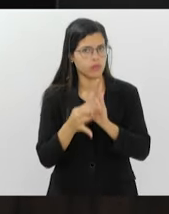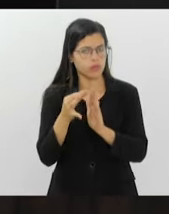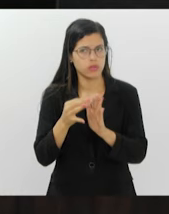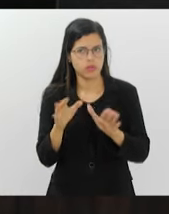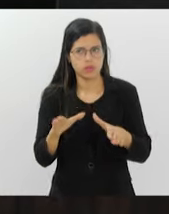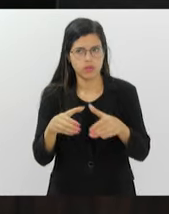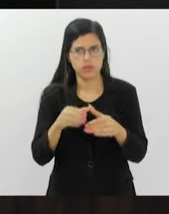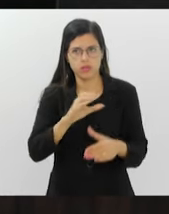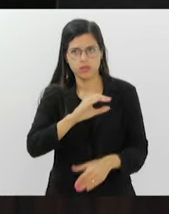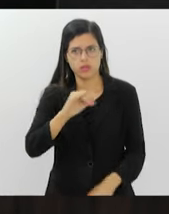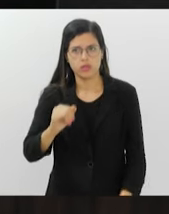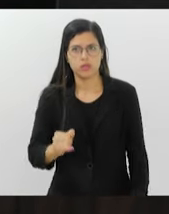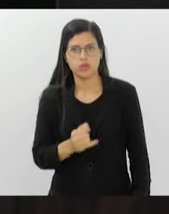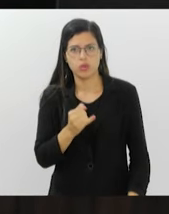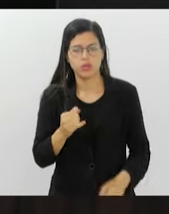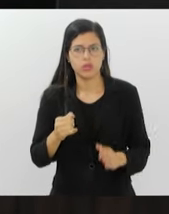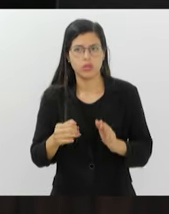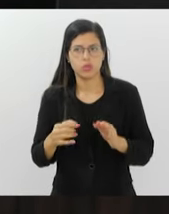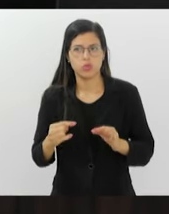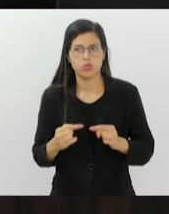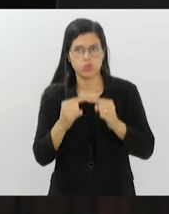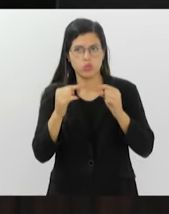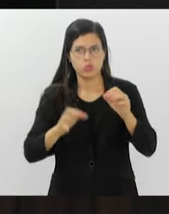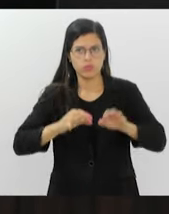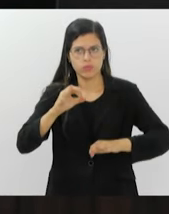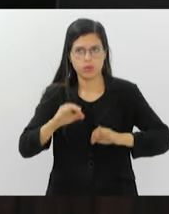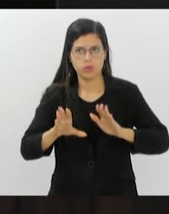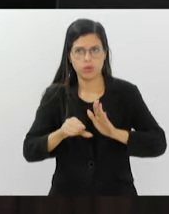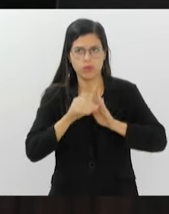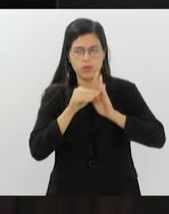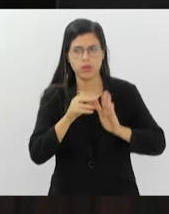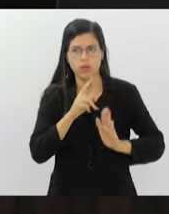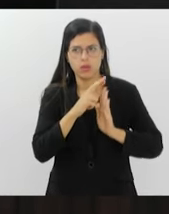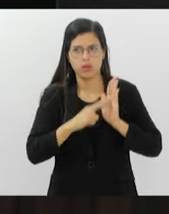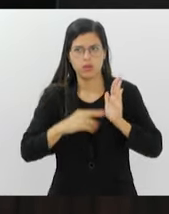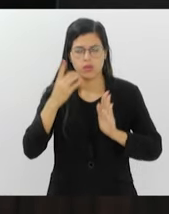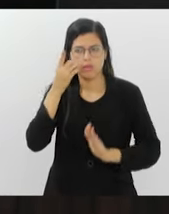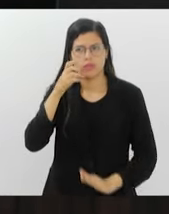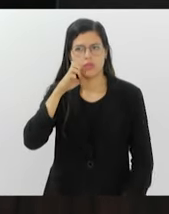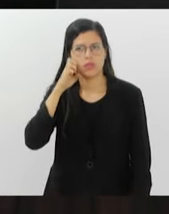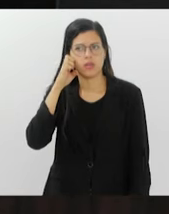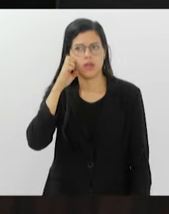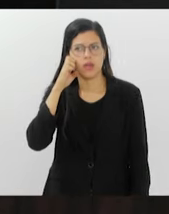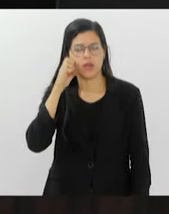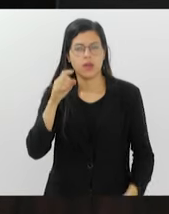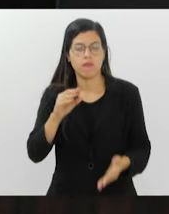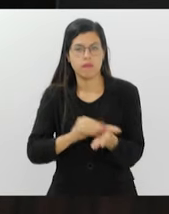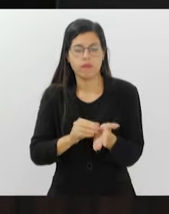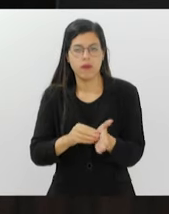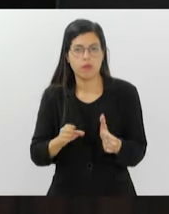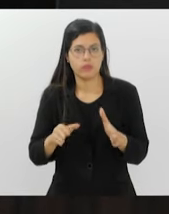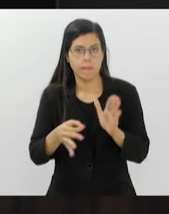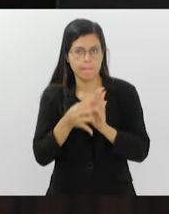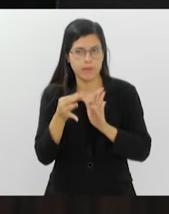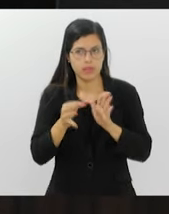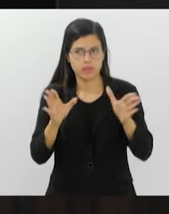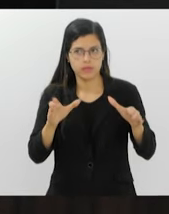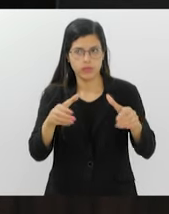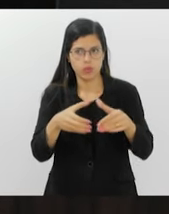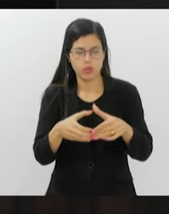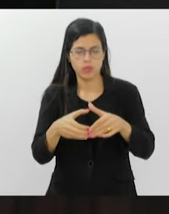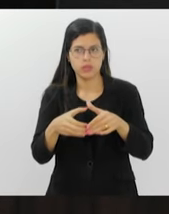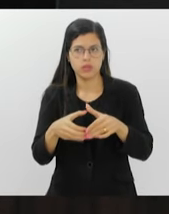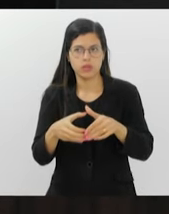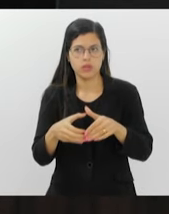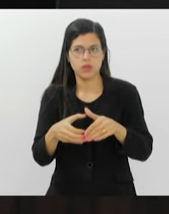de constiuição e justiça pela juridicidade com emenda e relatora deputada Élica takimoto pendente de pareceres da das comissões